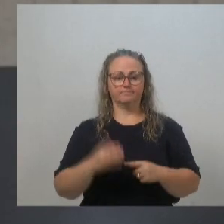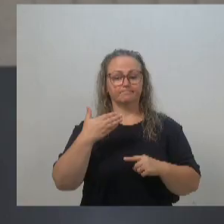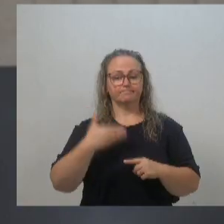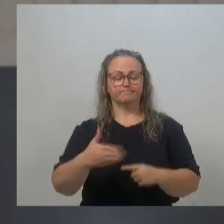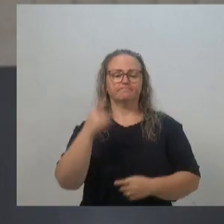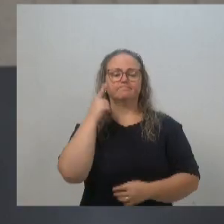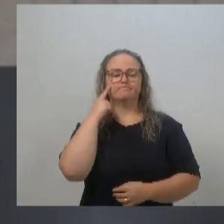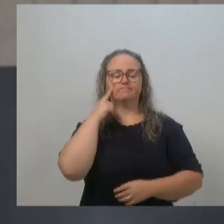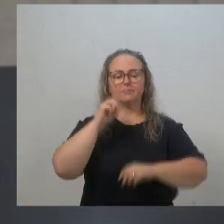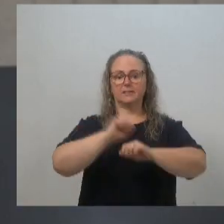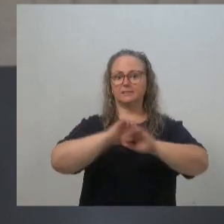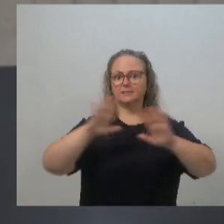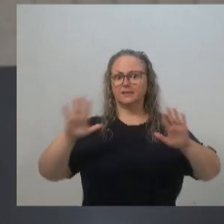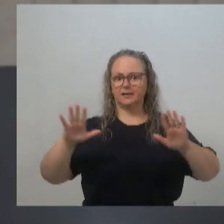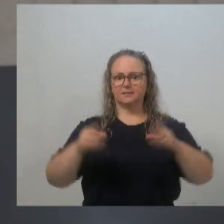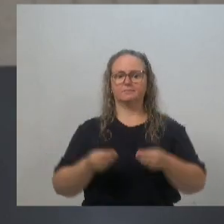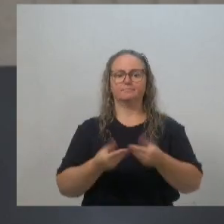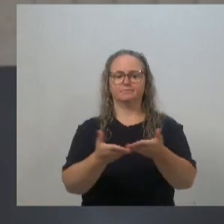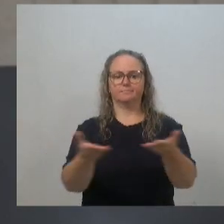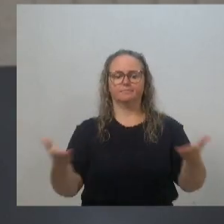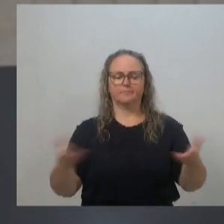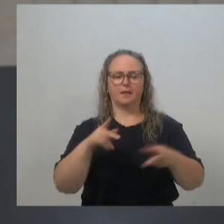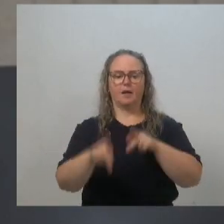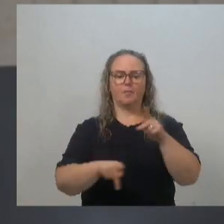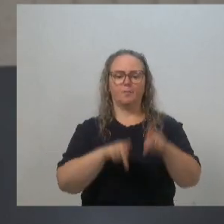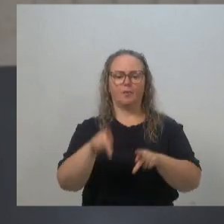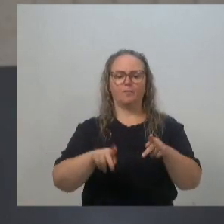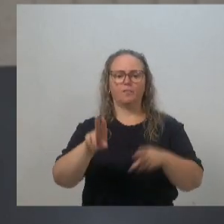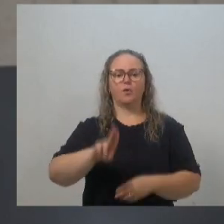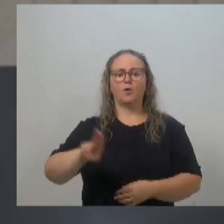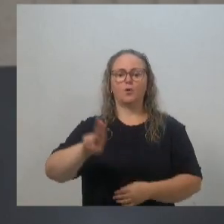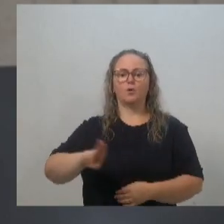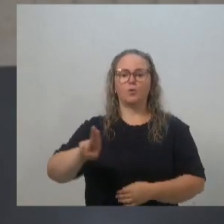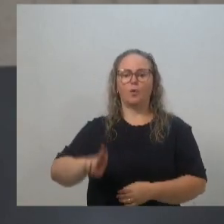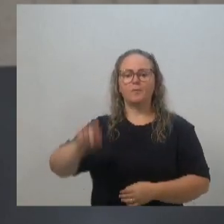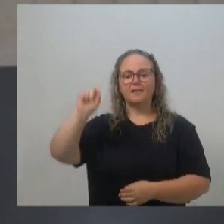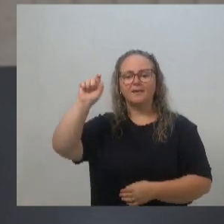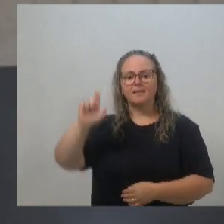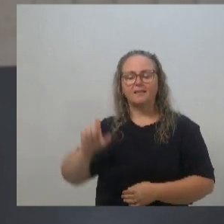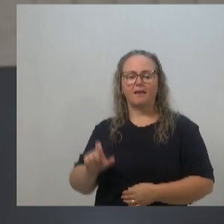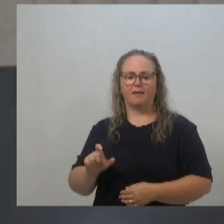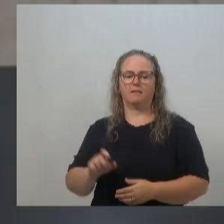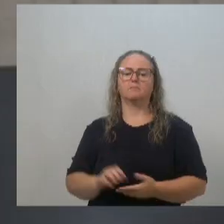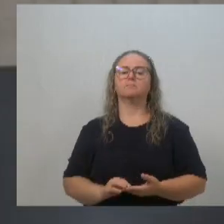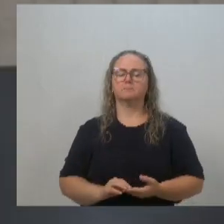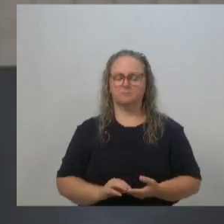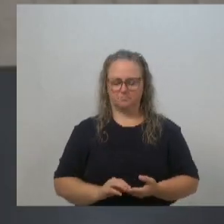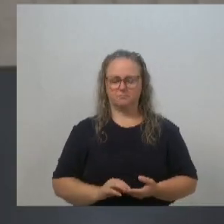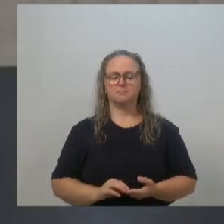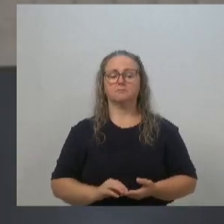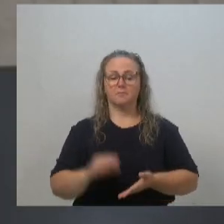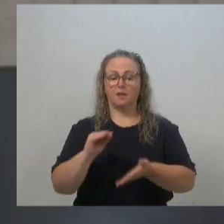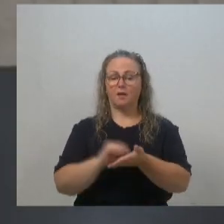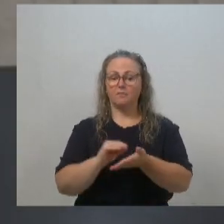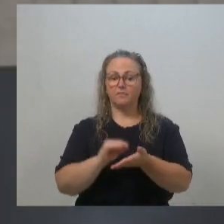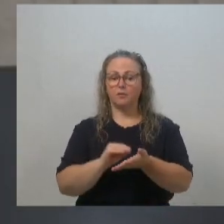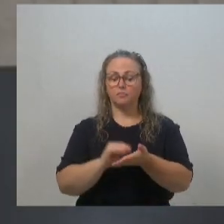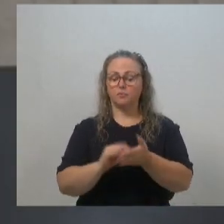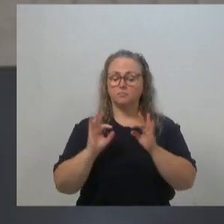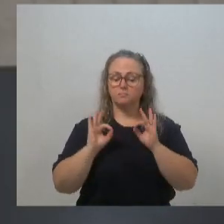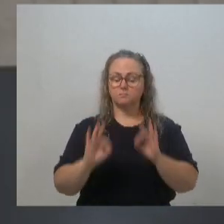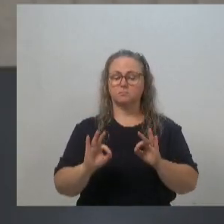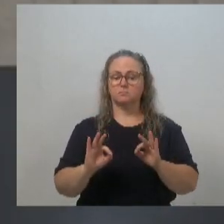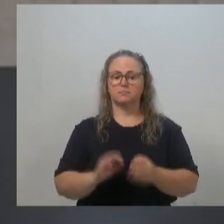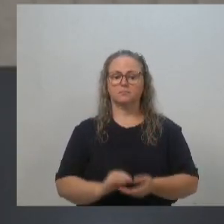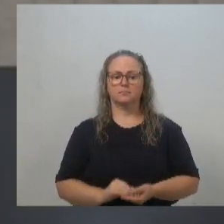de fazer esses esclarecimentos e entregar para a população os nomes de quem foram os gestores e responsáveis que não cumpriram com o contrato, com a sua parte do contrato, pelo